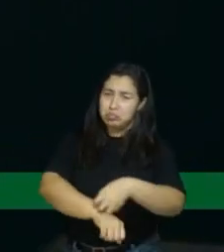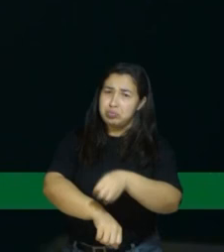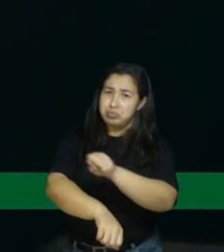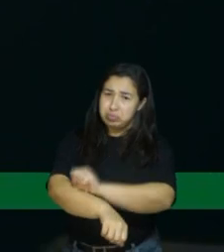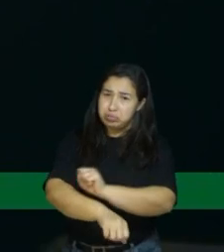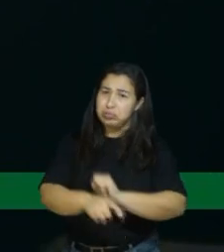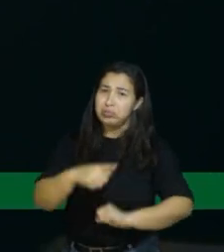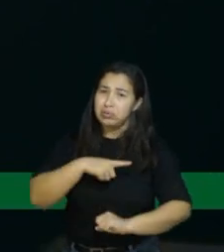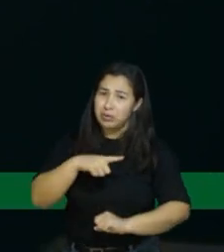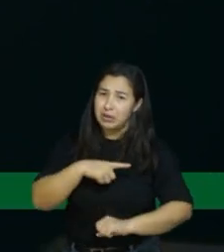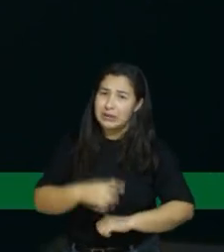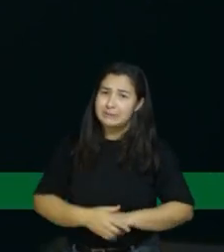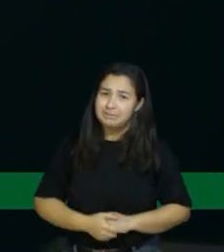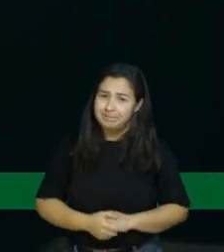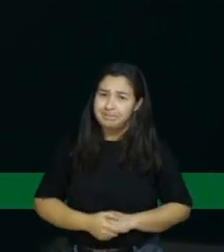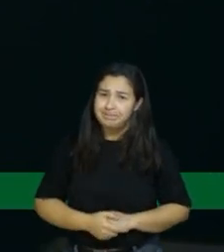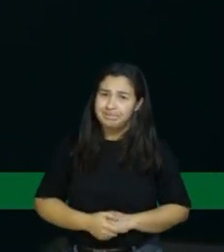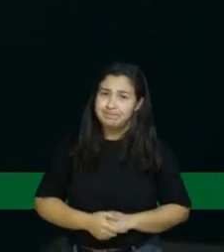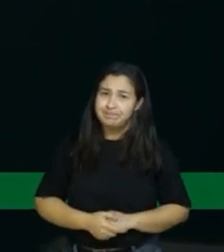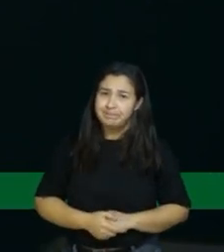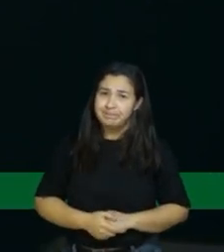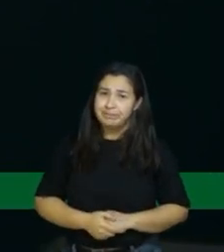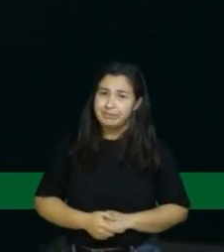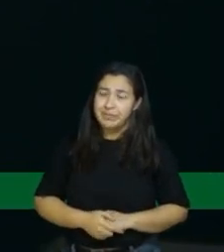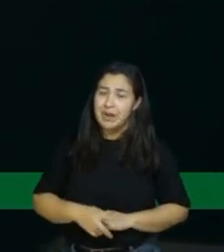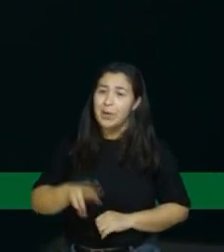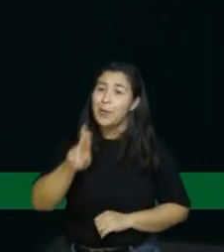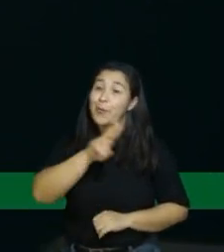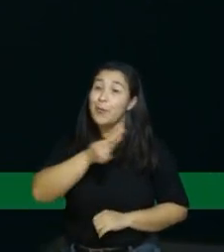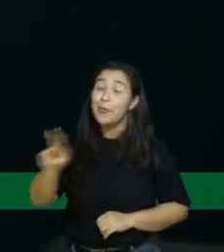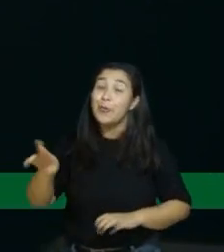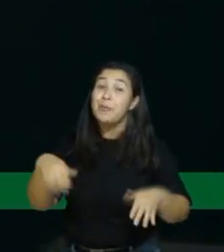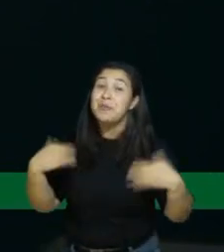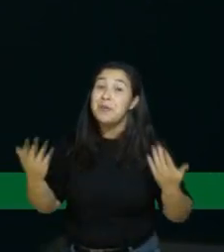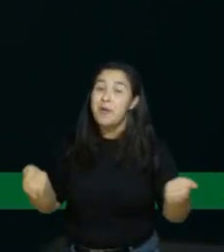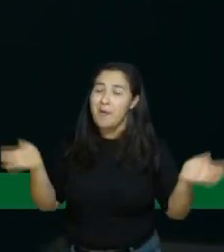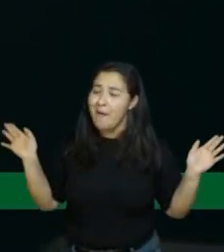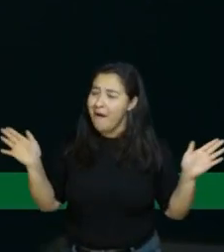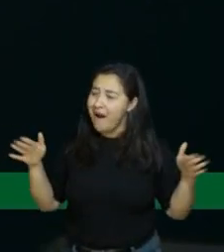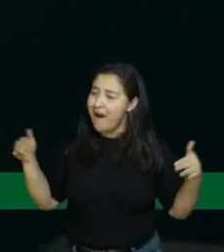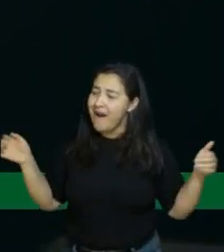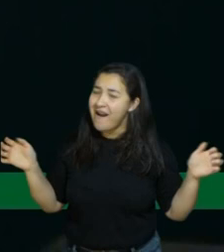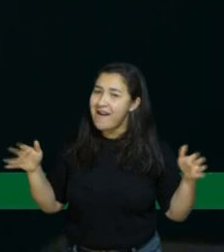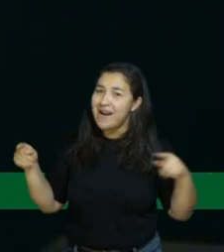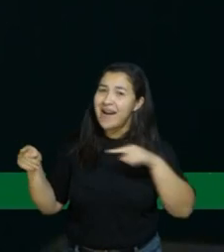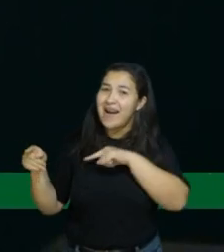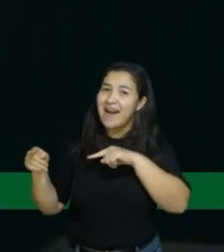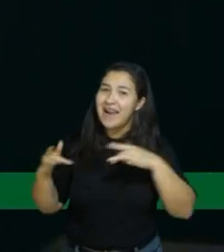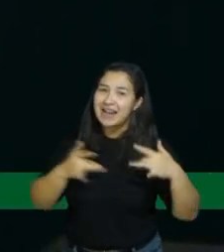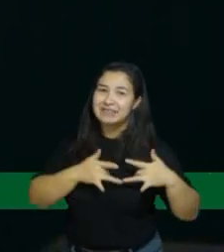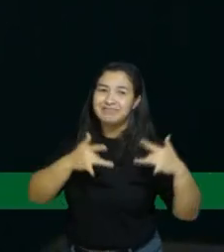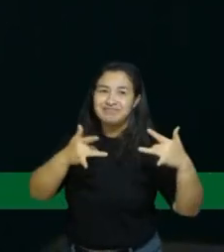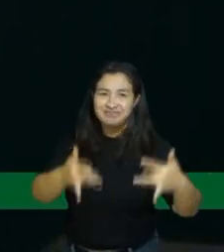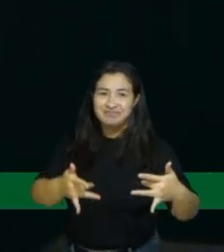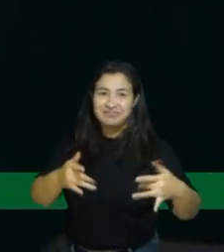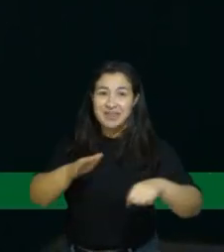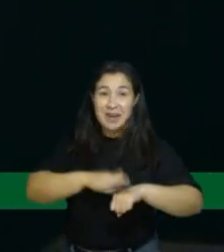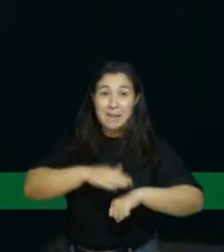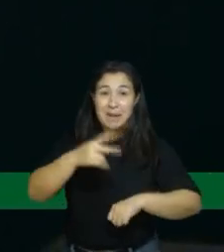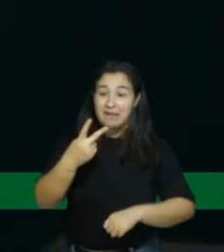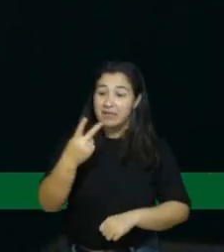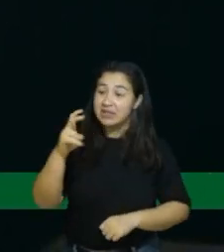eh o nome foi dado asas solidárias foram mais de 25 toneladas de alimentos são